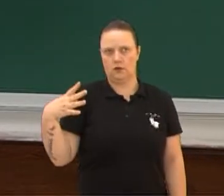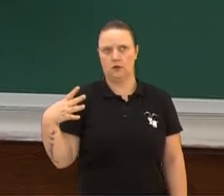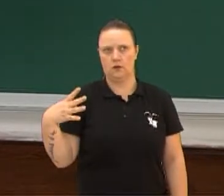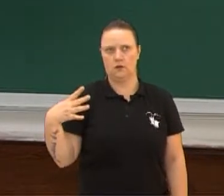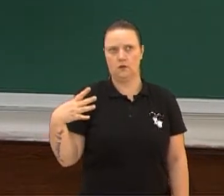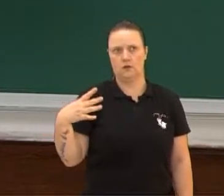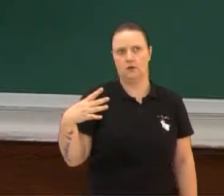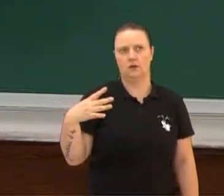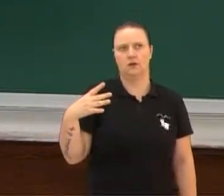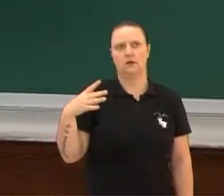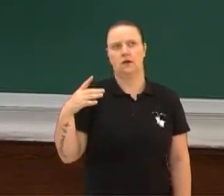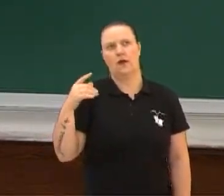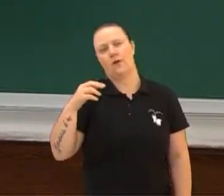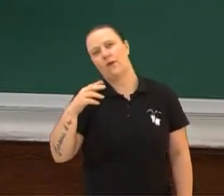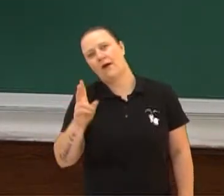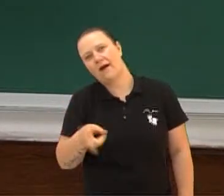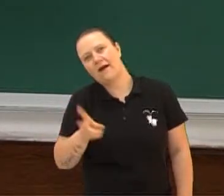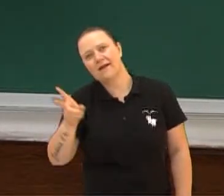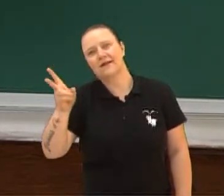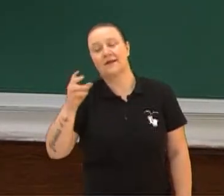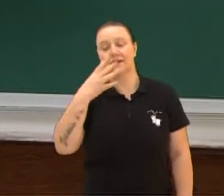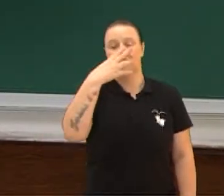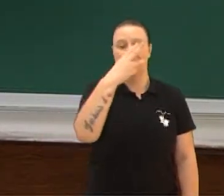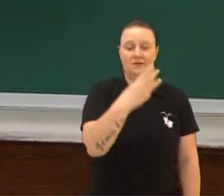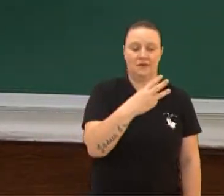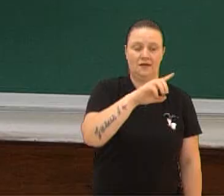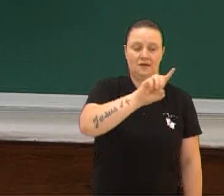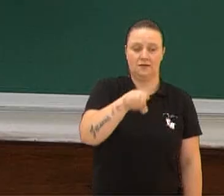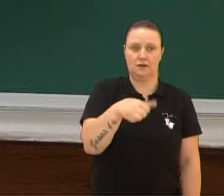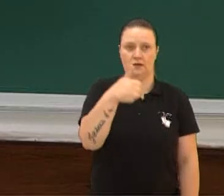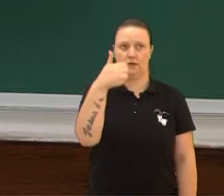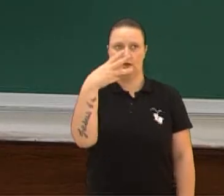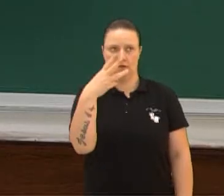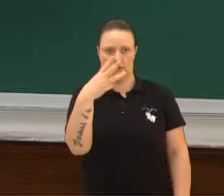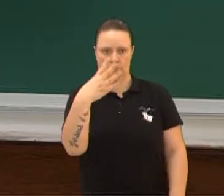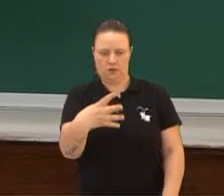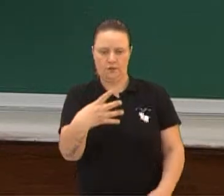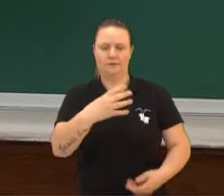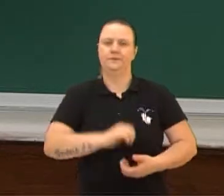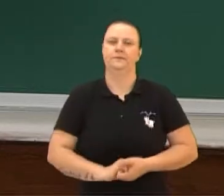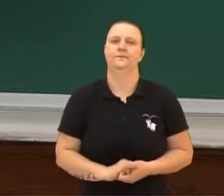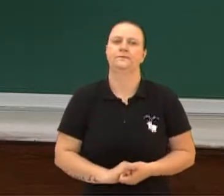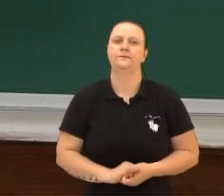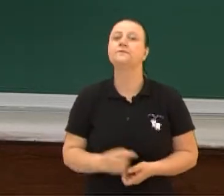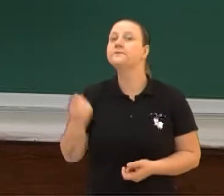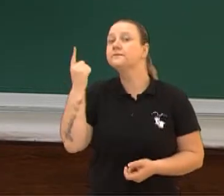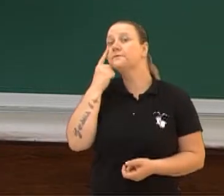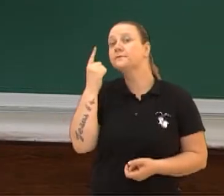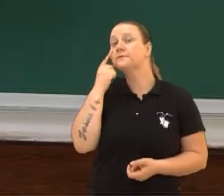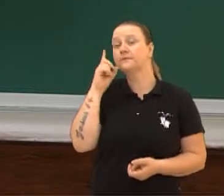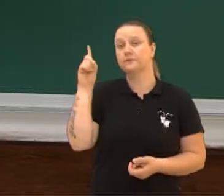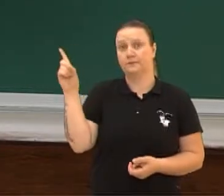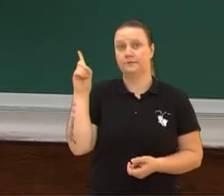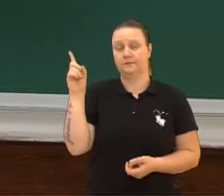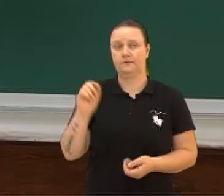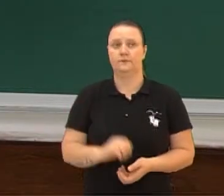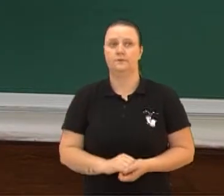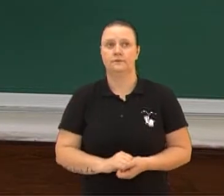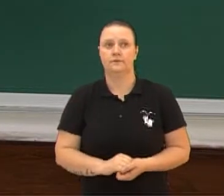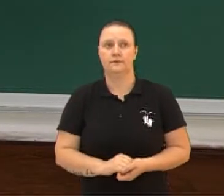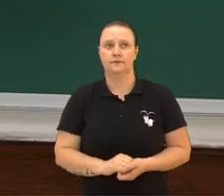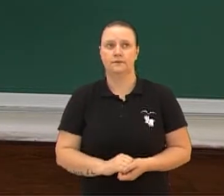3,141592, e assim vai, né? Ó, ele vai até o infinito. Então, a gente vai ver alguns elementos, né,